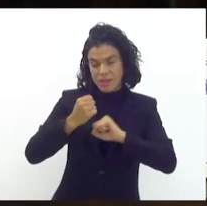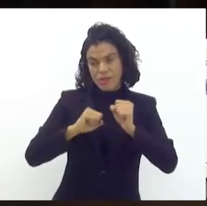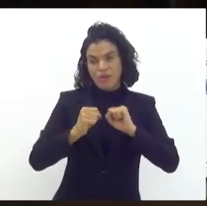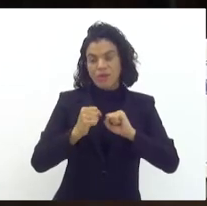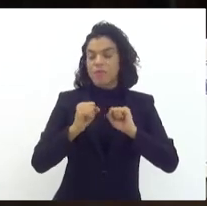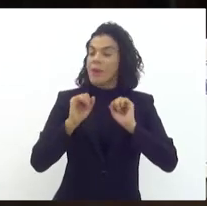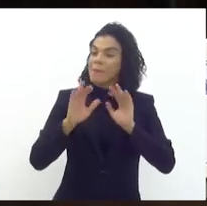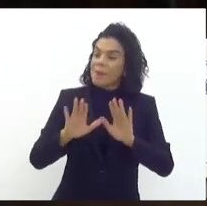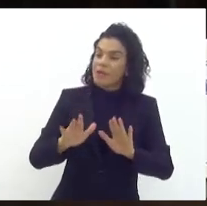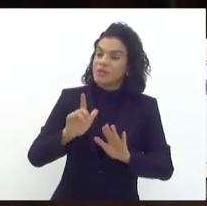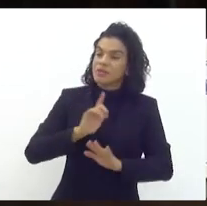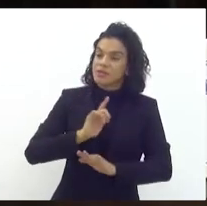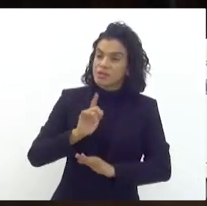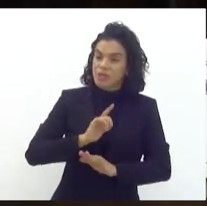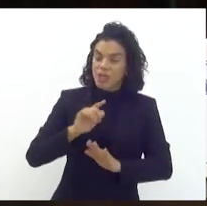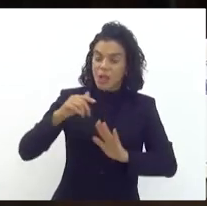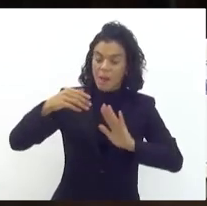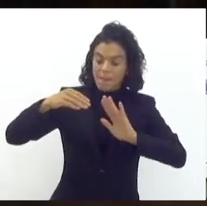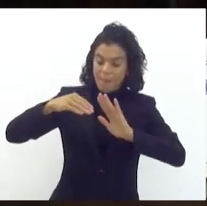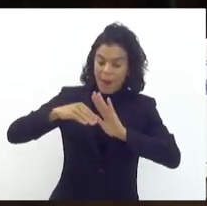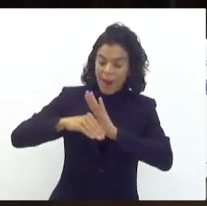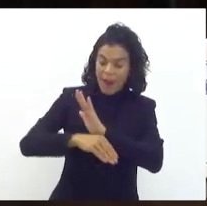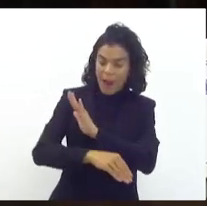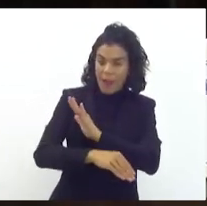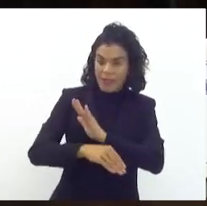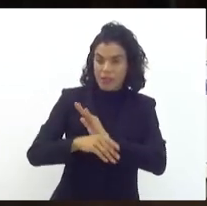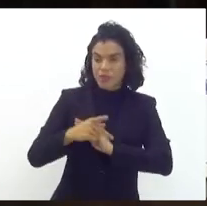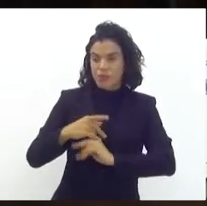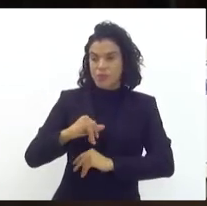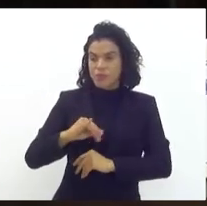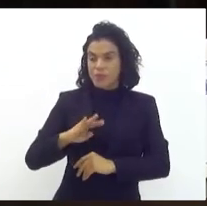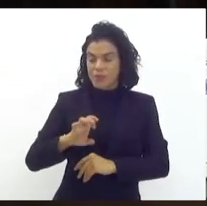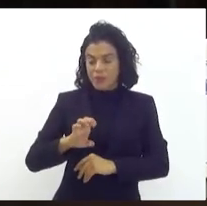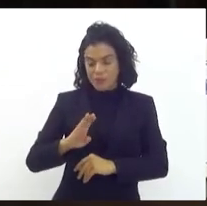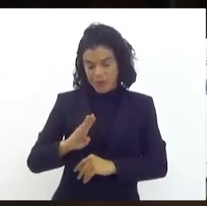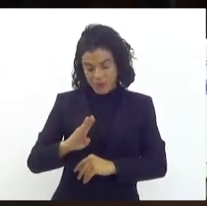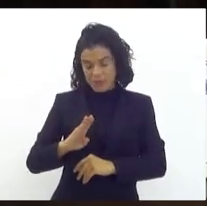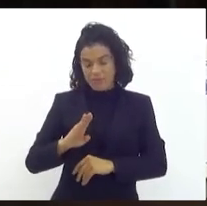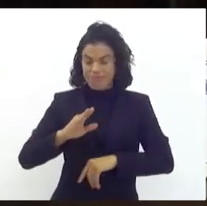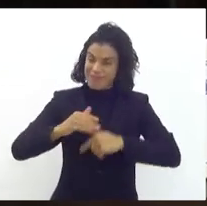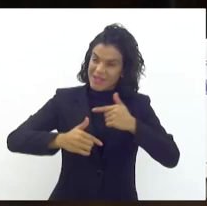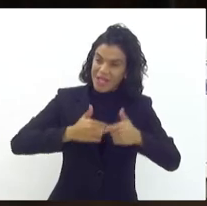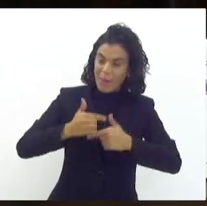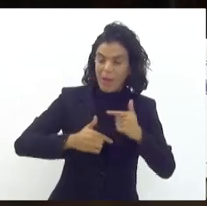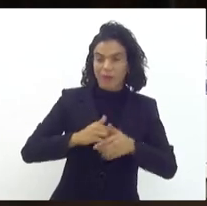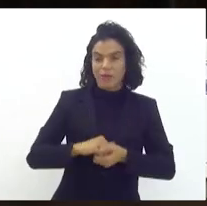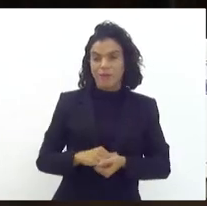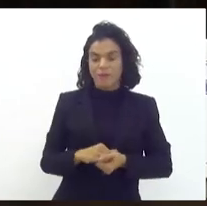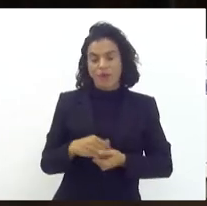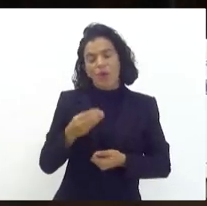mas teria um decréscimo de PIB em serviço então são ainda obviamente são